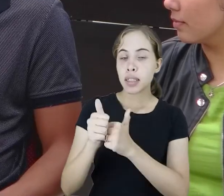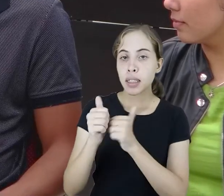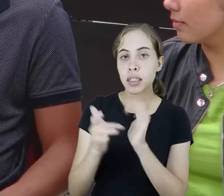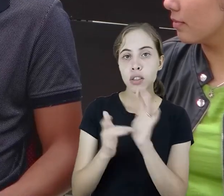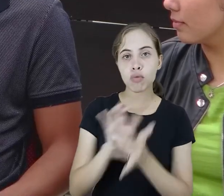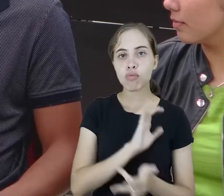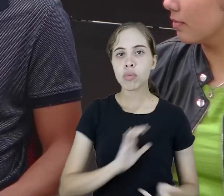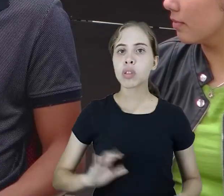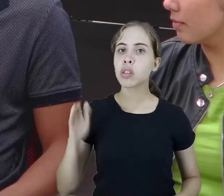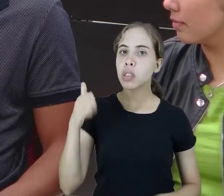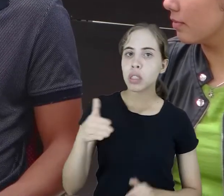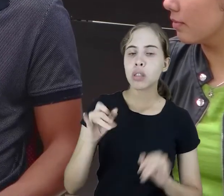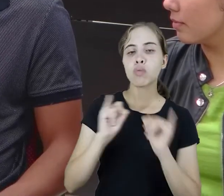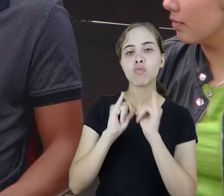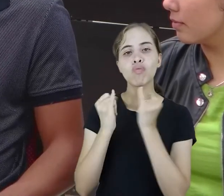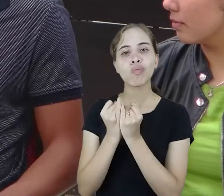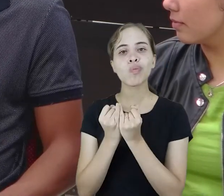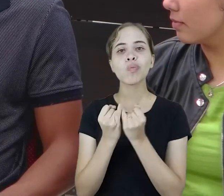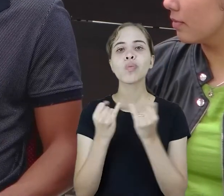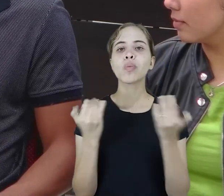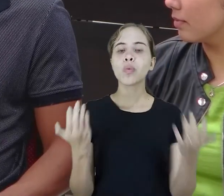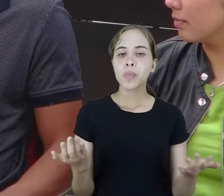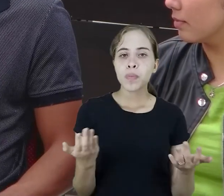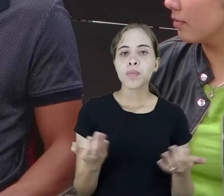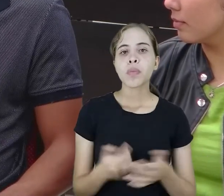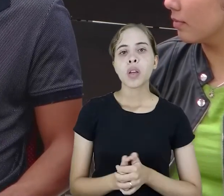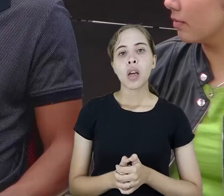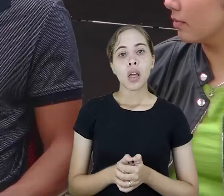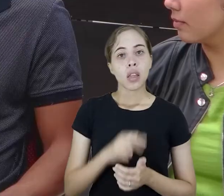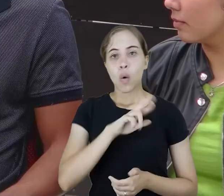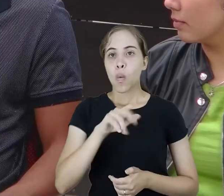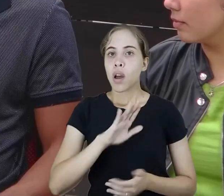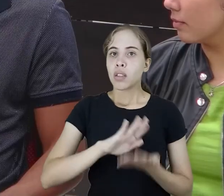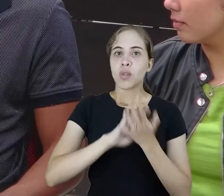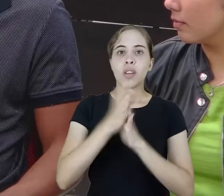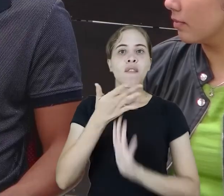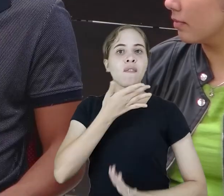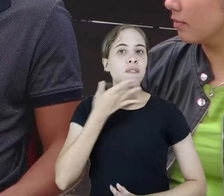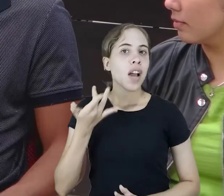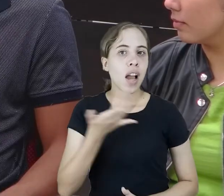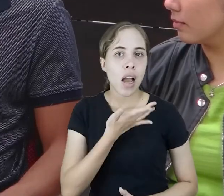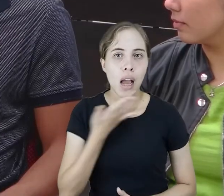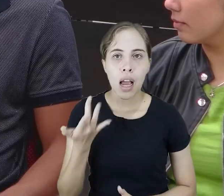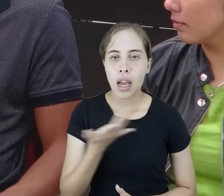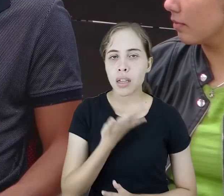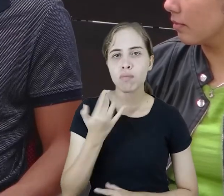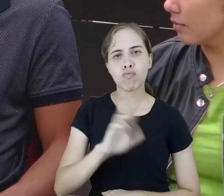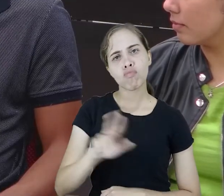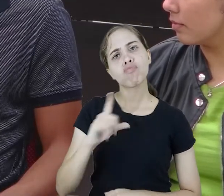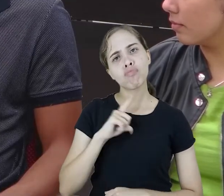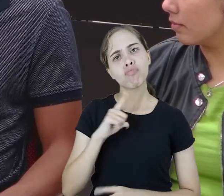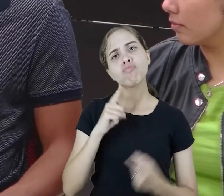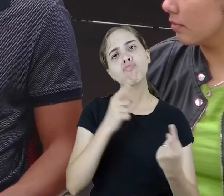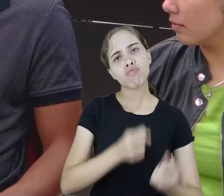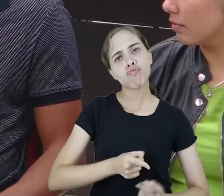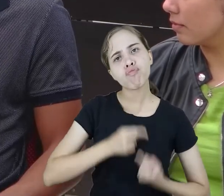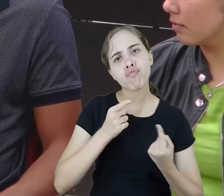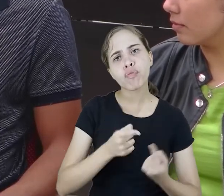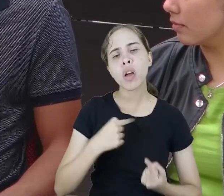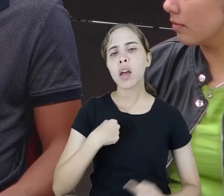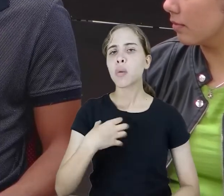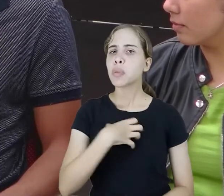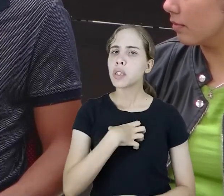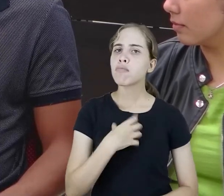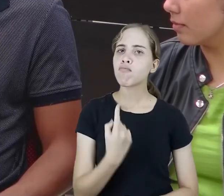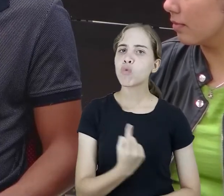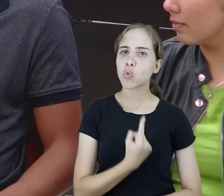no instituto, não vai deixar tudo fácil. A gente vai ter as nossas dificuldades. E quando eu me batizei, eu estava me